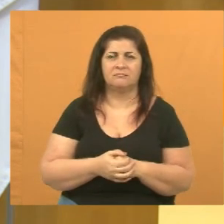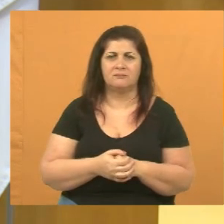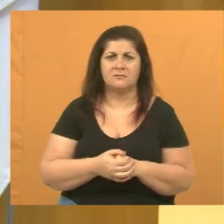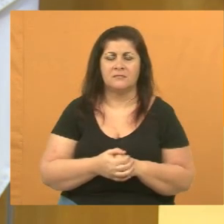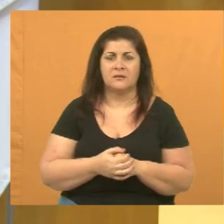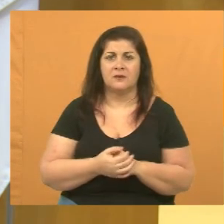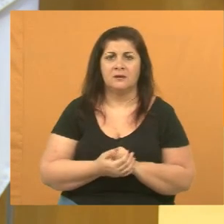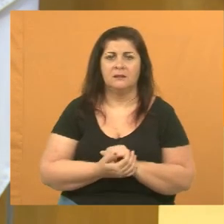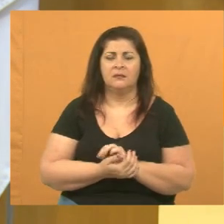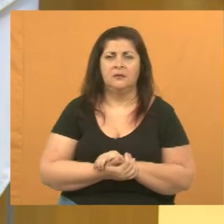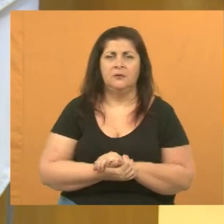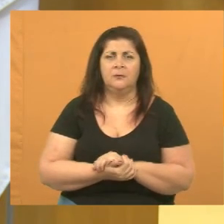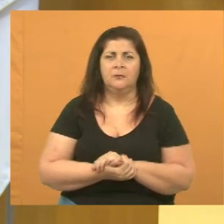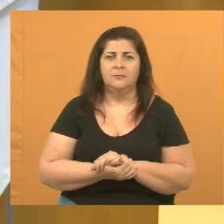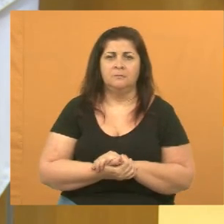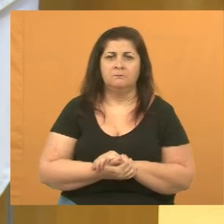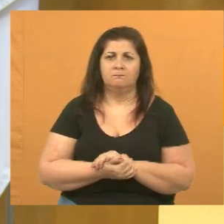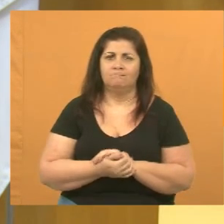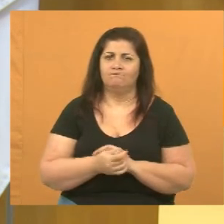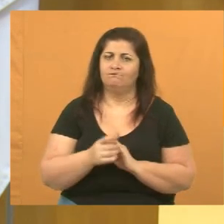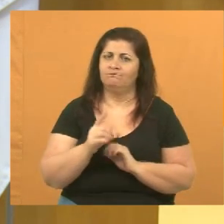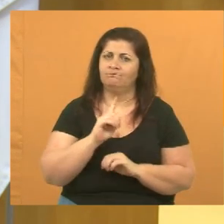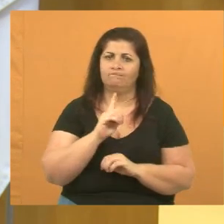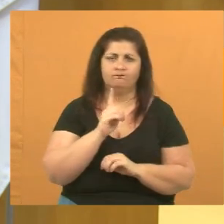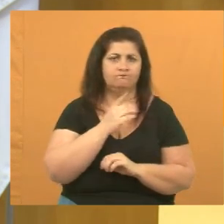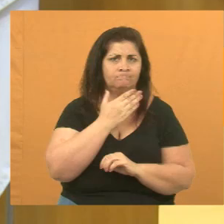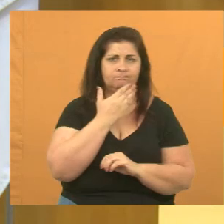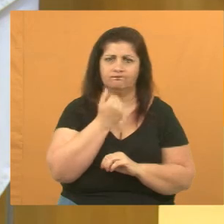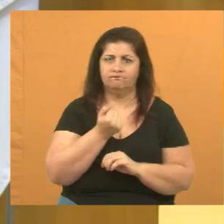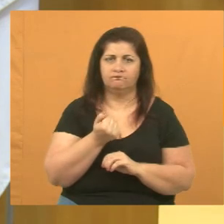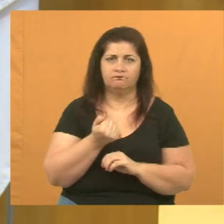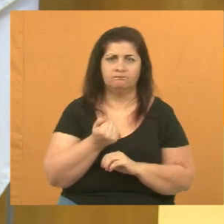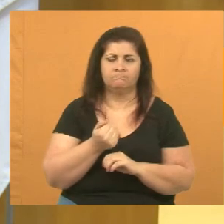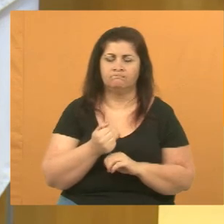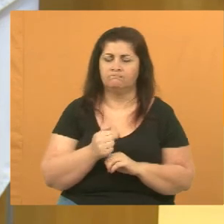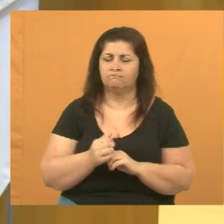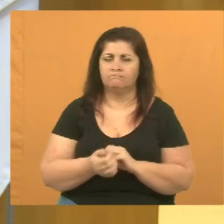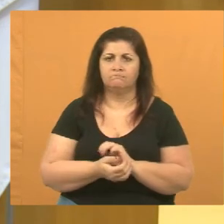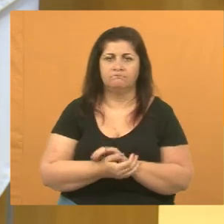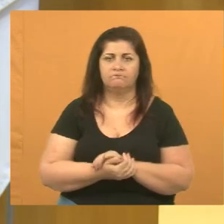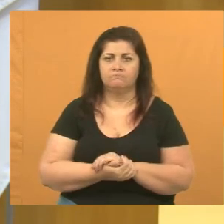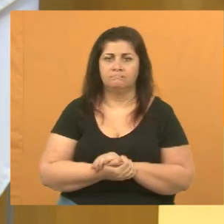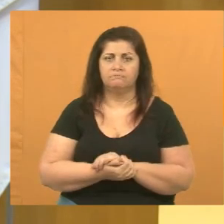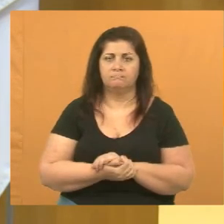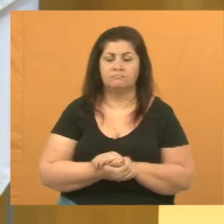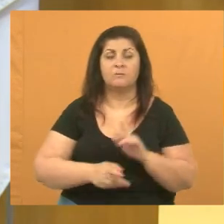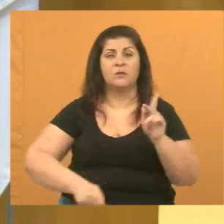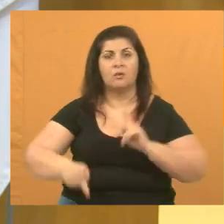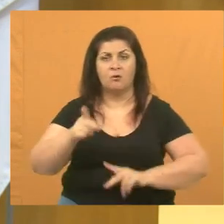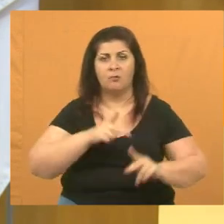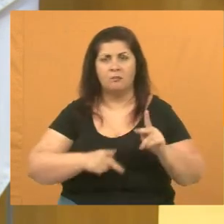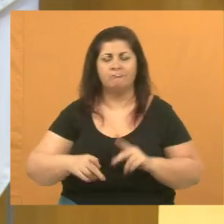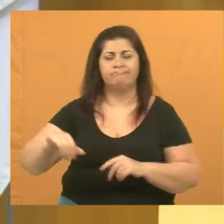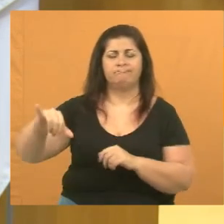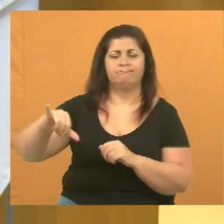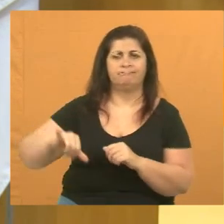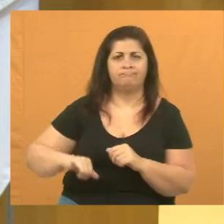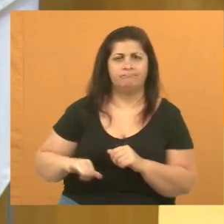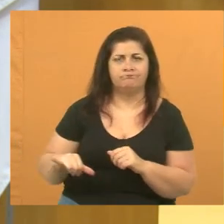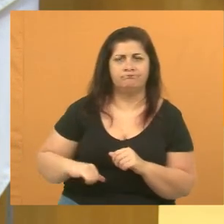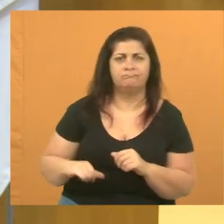sua luta. Não é fácil. Não é fácil, e a população continua